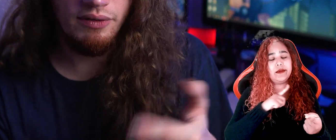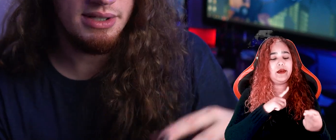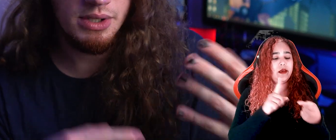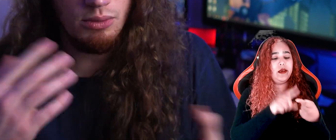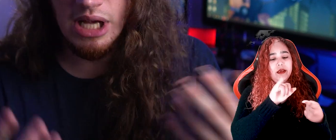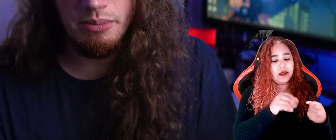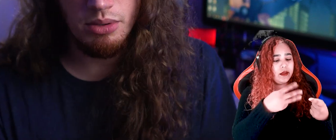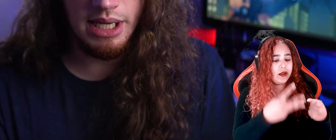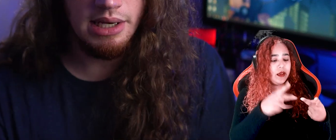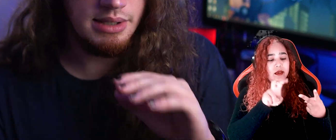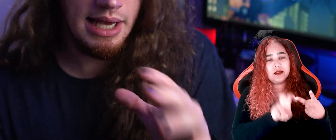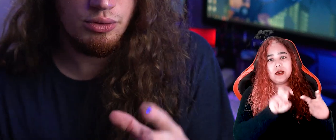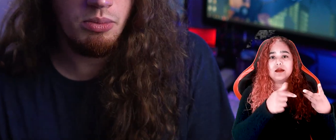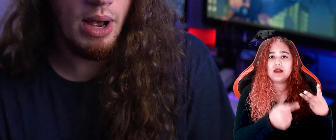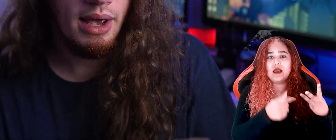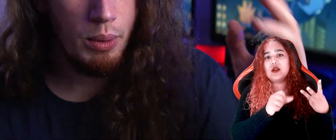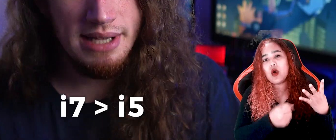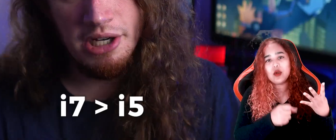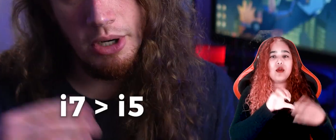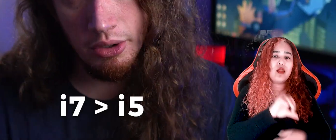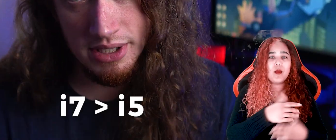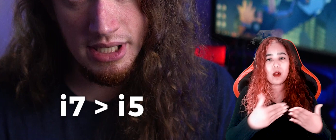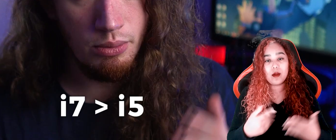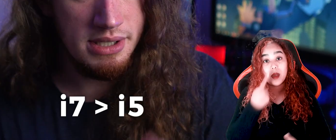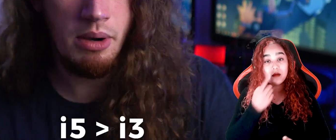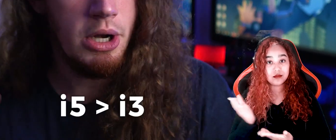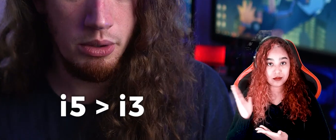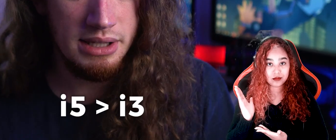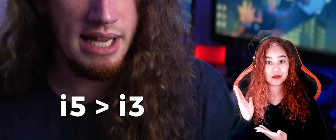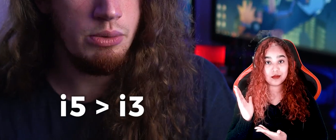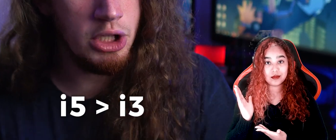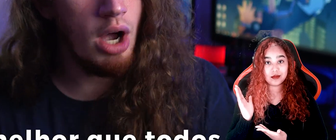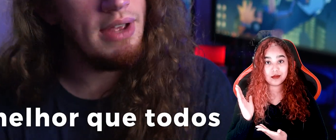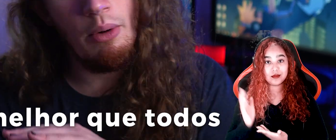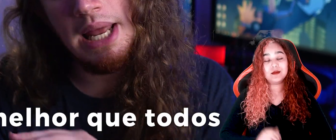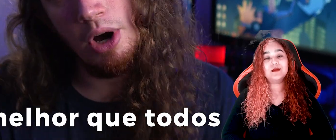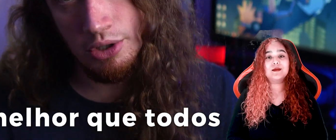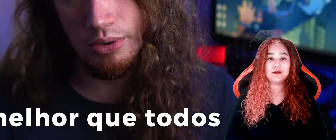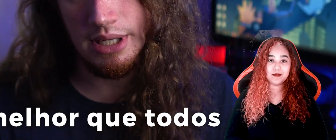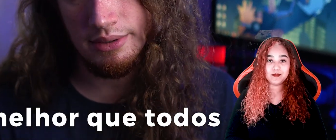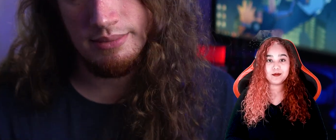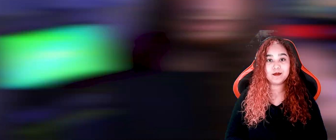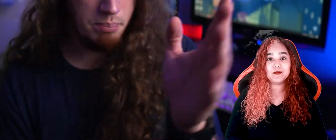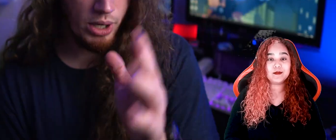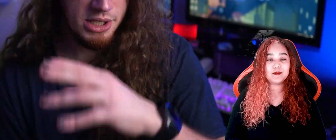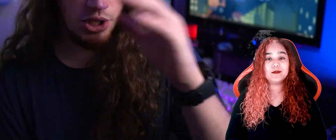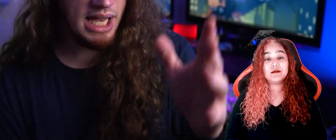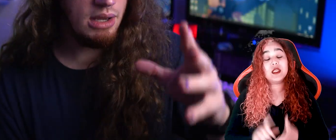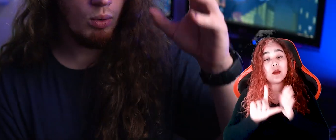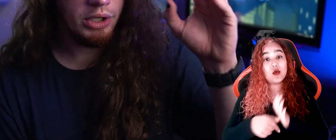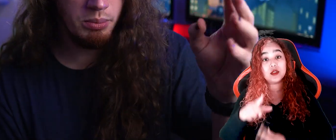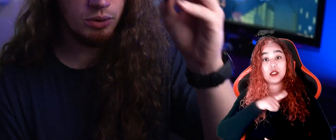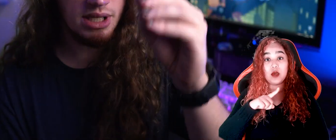i7, i9, e se você não sabe sobre eles, em resumo é o i7 é melhor que o i5, o i5 é melhor que o i3 e o i9 é o melhor de todos eles. Depois,